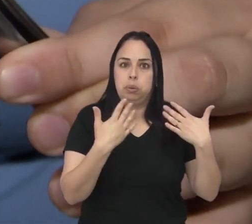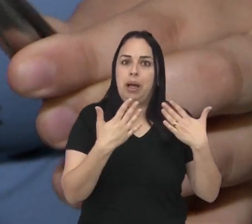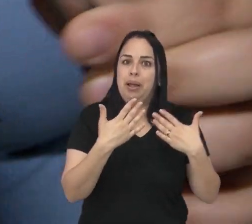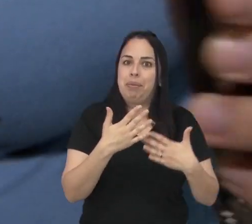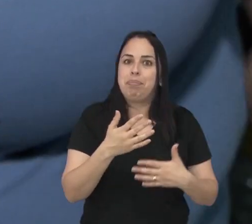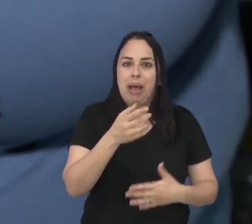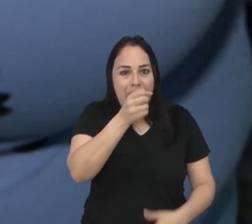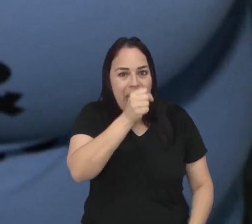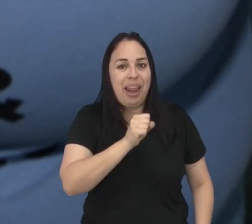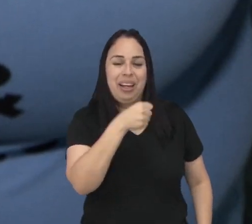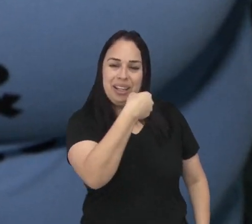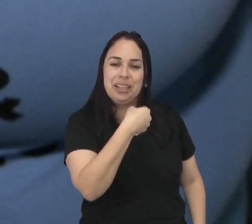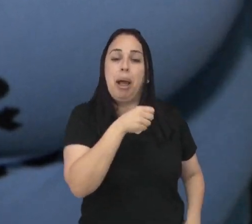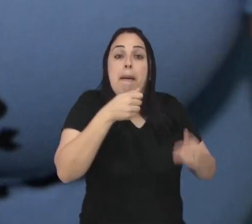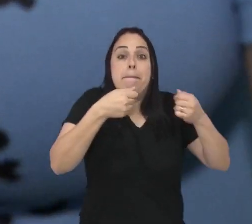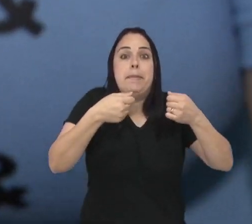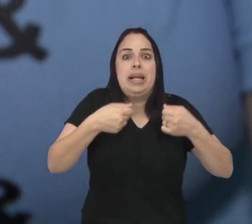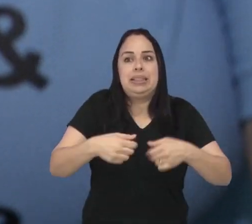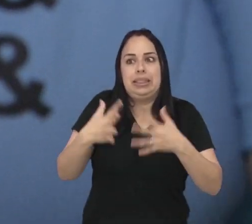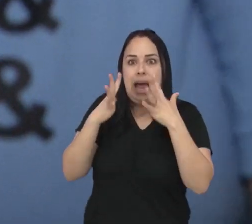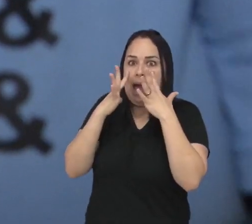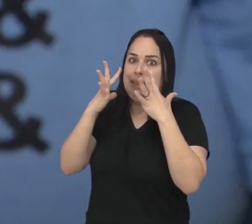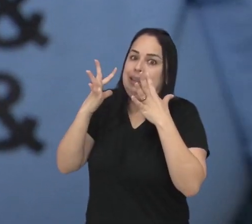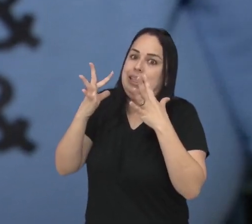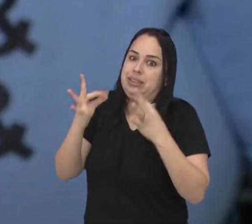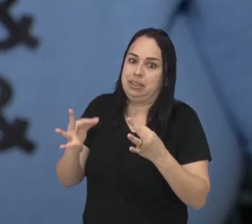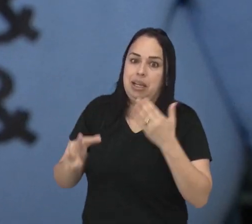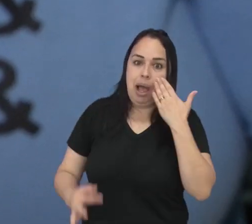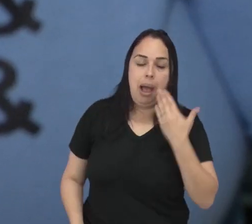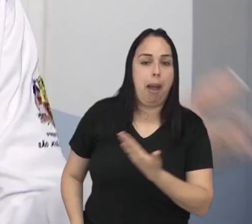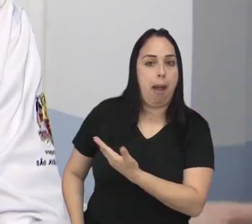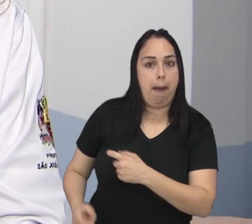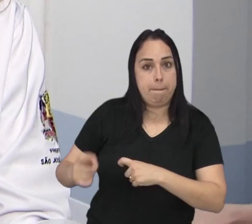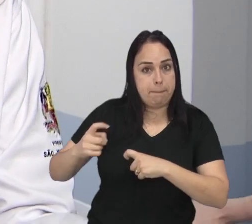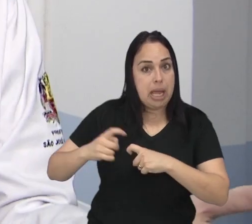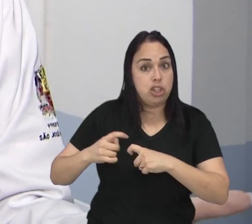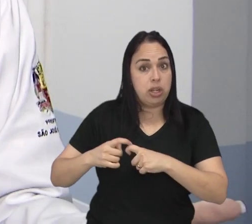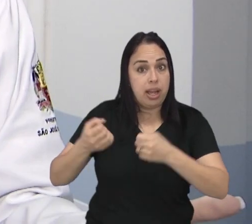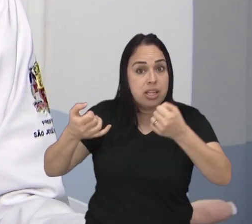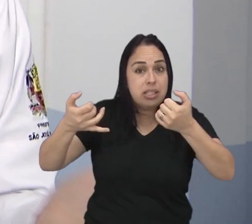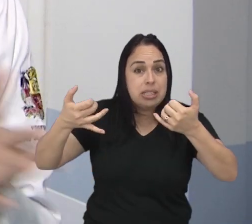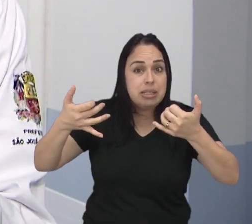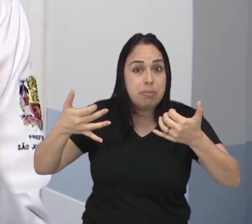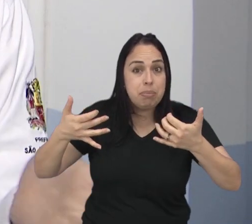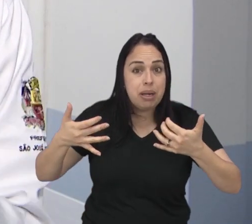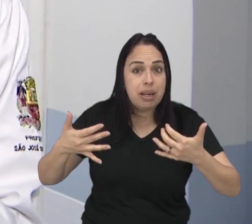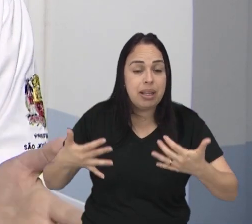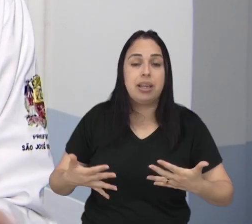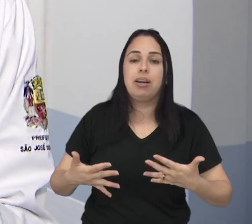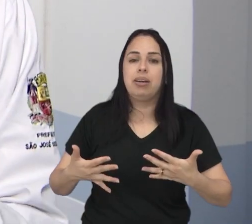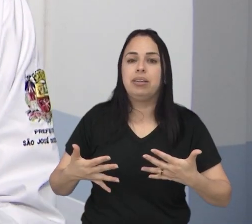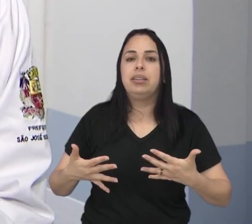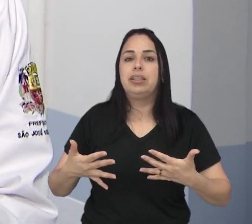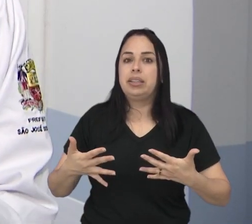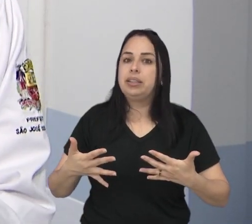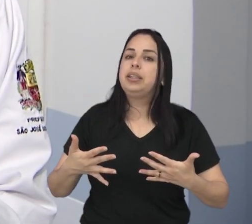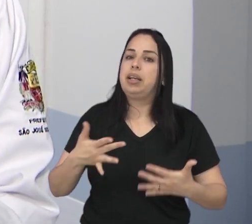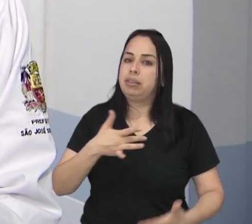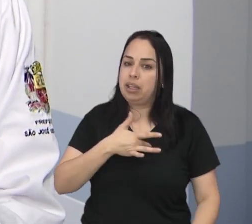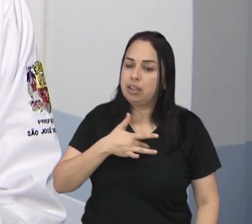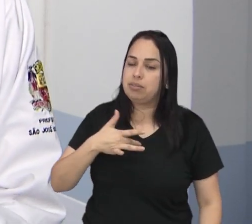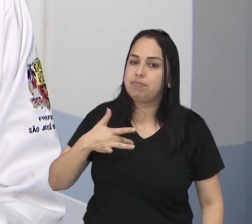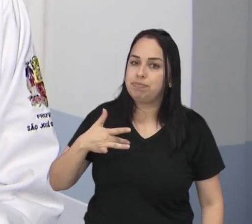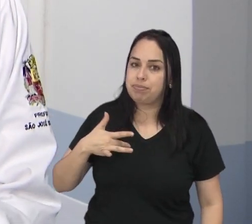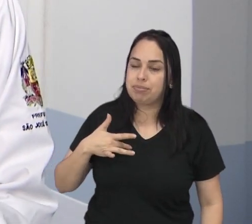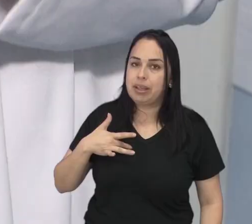clima favorável para um bom sorvete, é preciso ter atenção. Essa médica explica que o mais nocivo para a